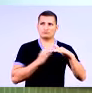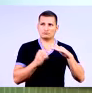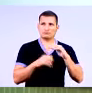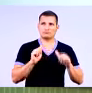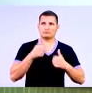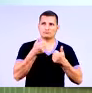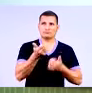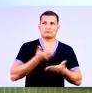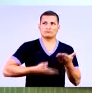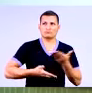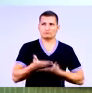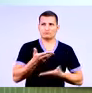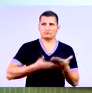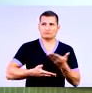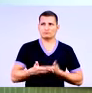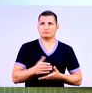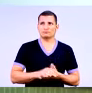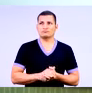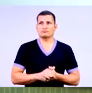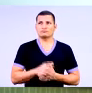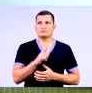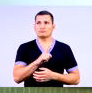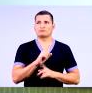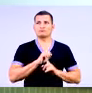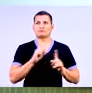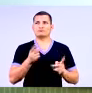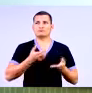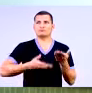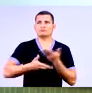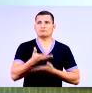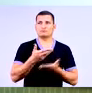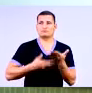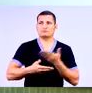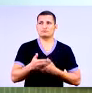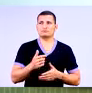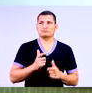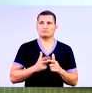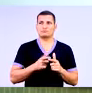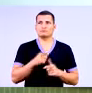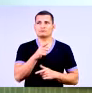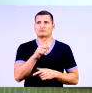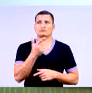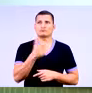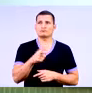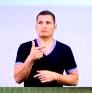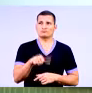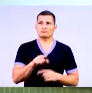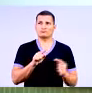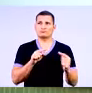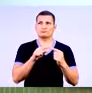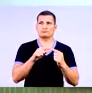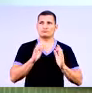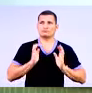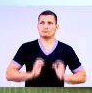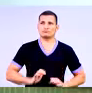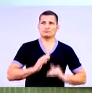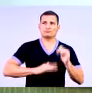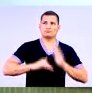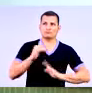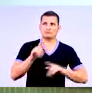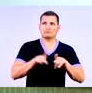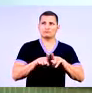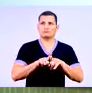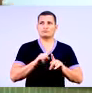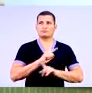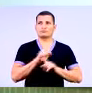solidariedade, você não ser um sujeito solidário, porque tanto você não vai estar agindo de acordo com a ética profissional, quanto não vai